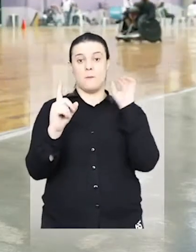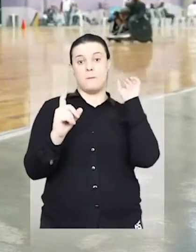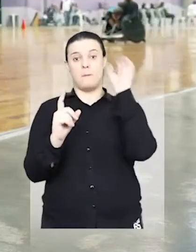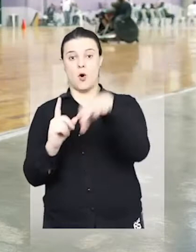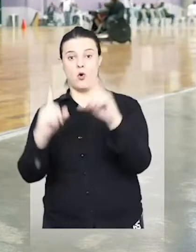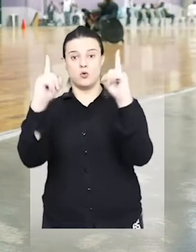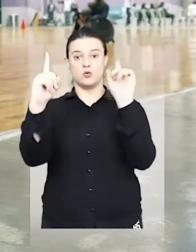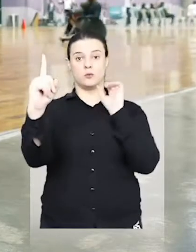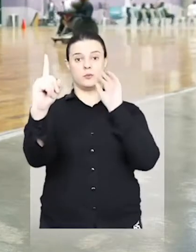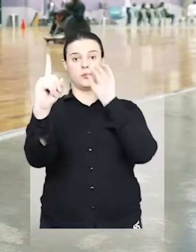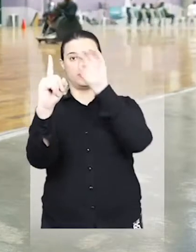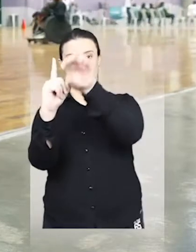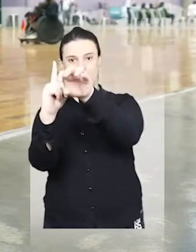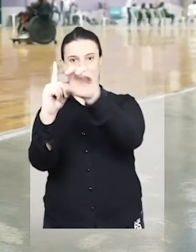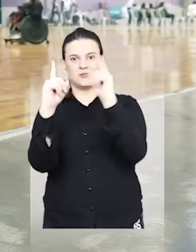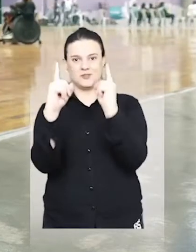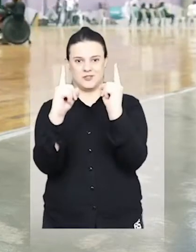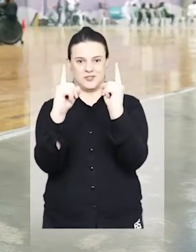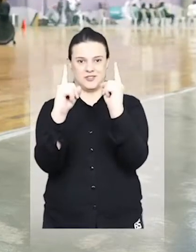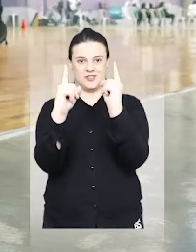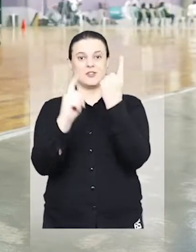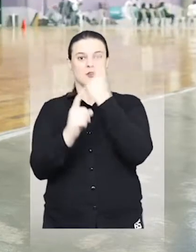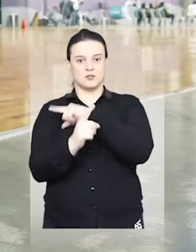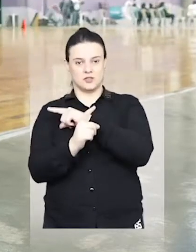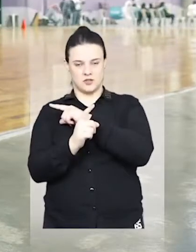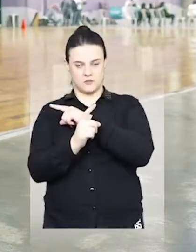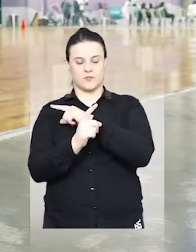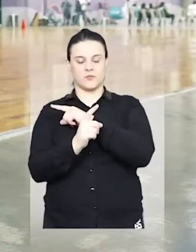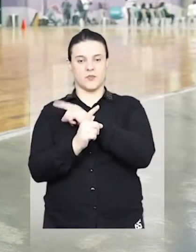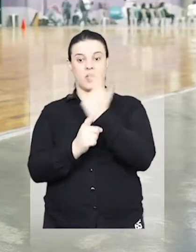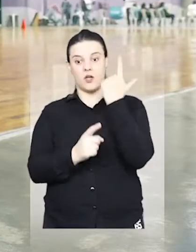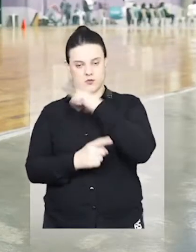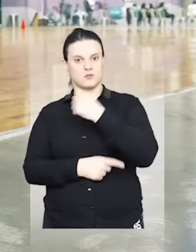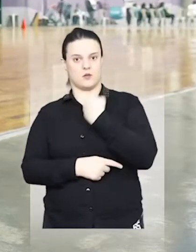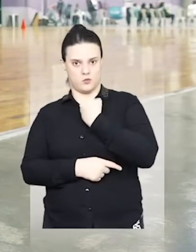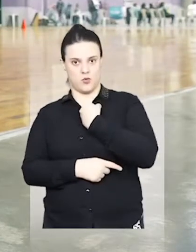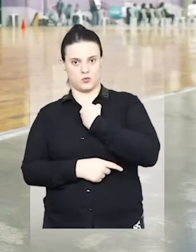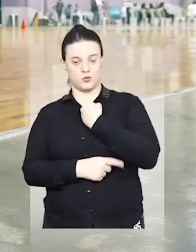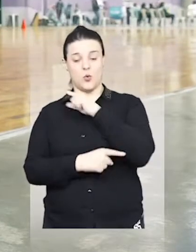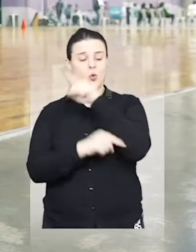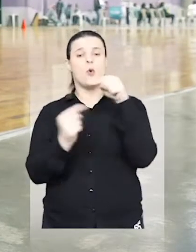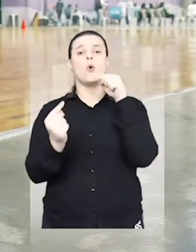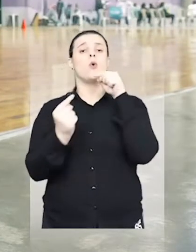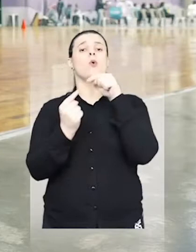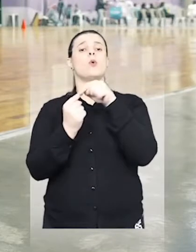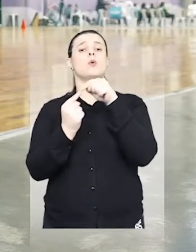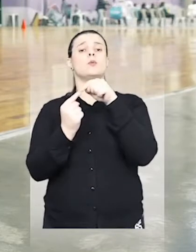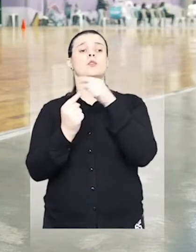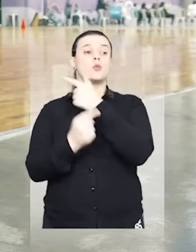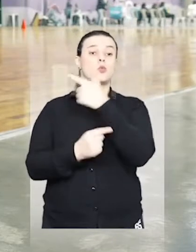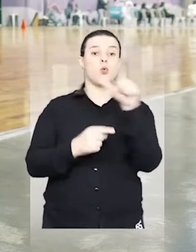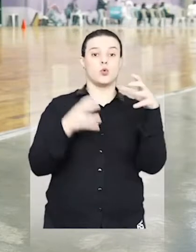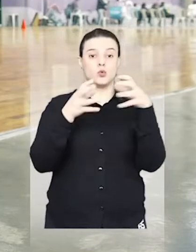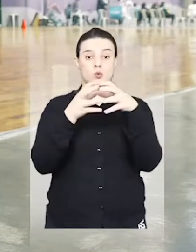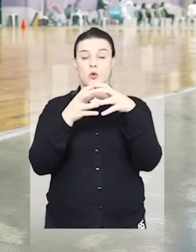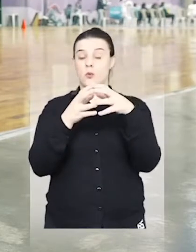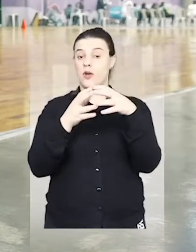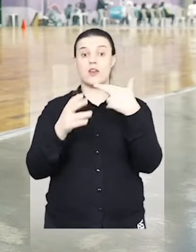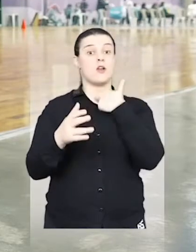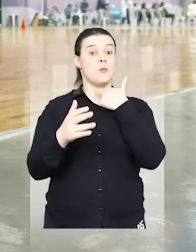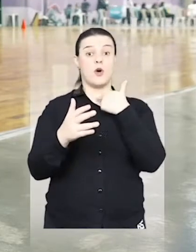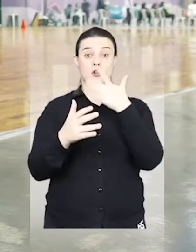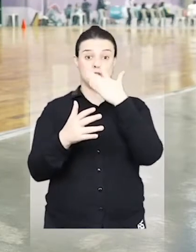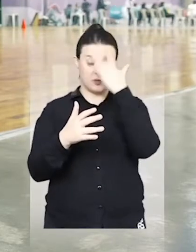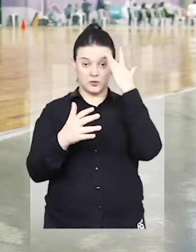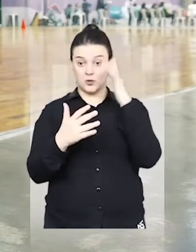ponto, chamado de try, feito o rugby olímpico. E o objetivo do outro time é não